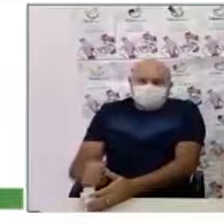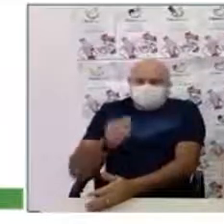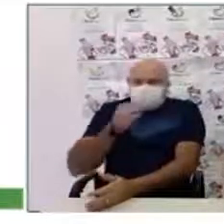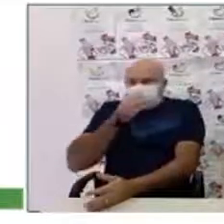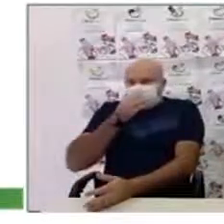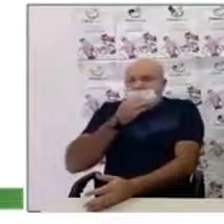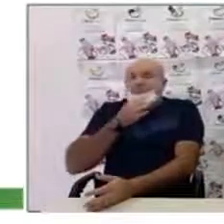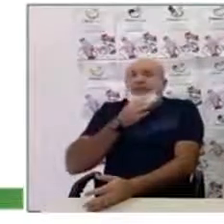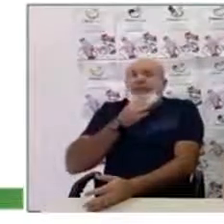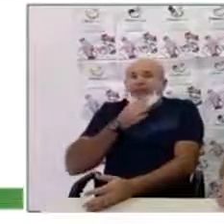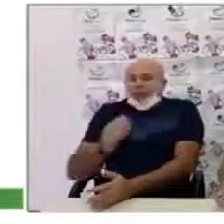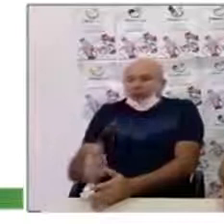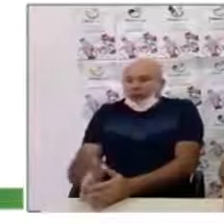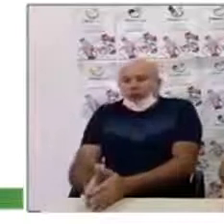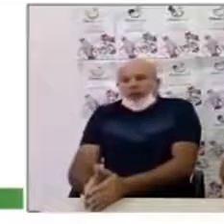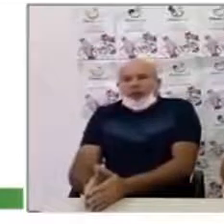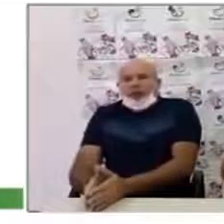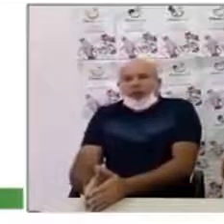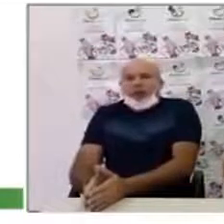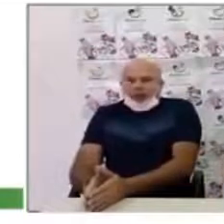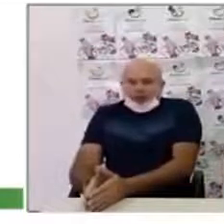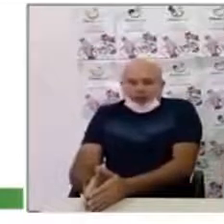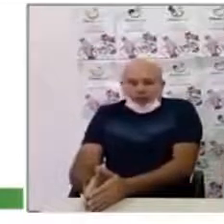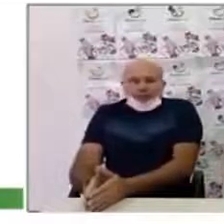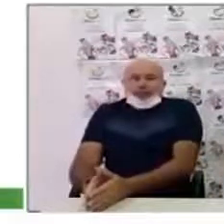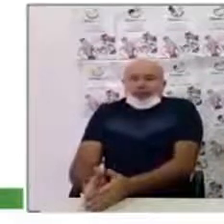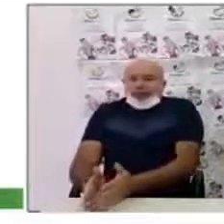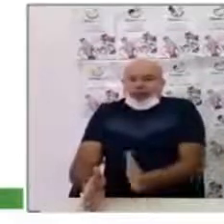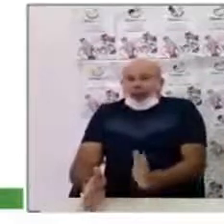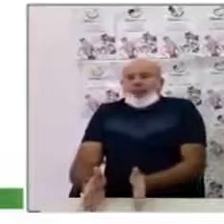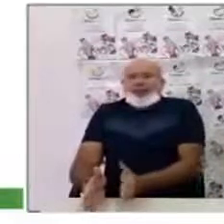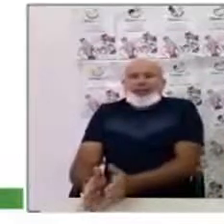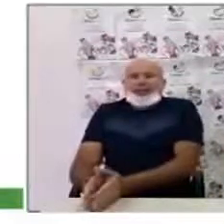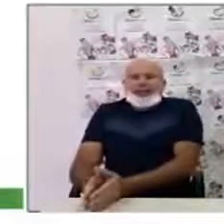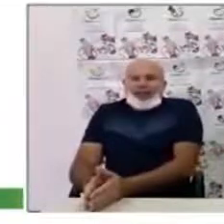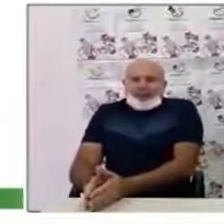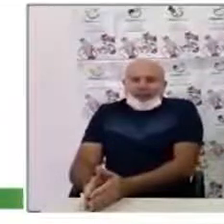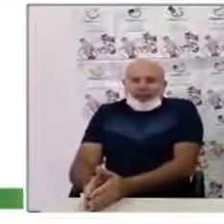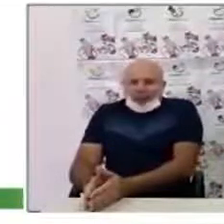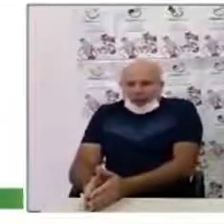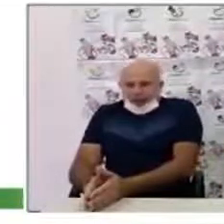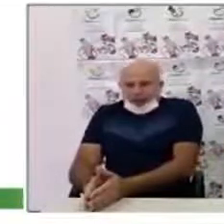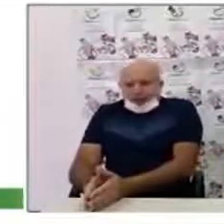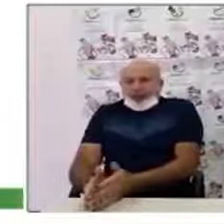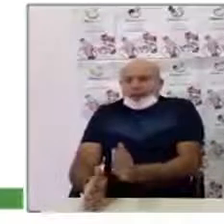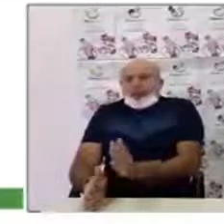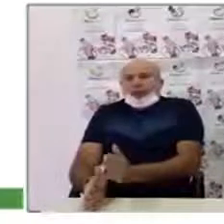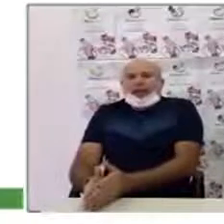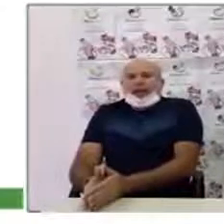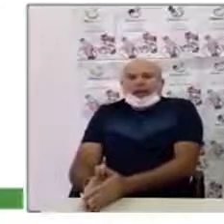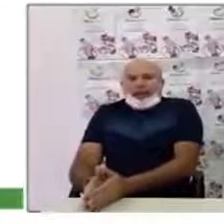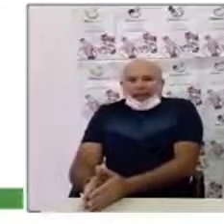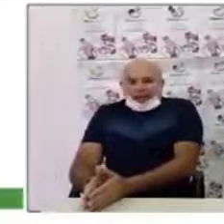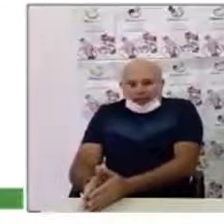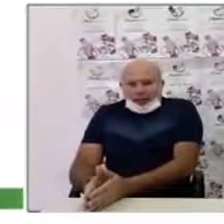negativas. Essas cargas negativas deu-se o nome de elétrons, né? Então, o átomo passa a ser divisível, com